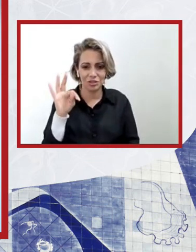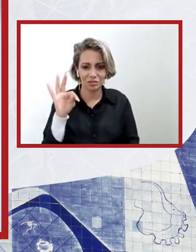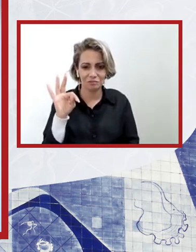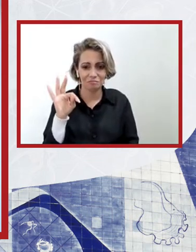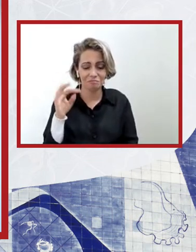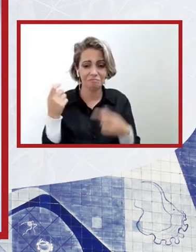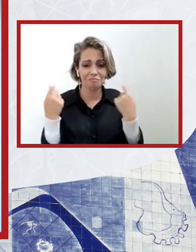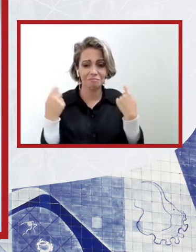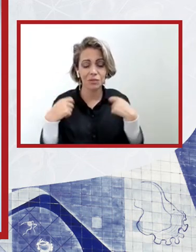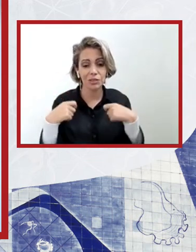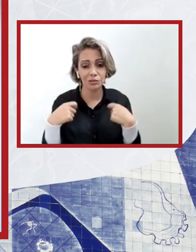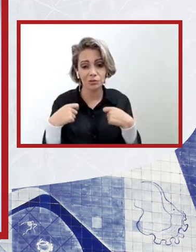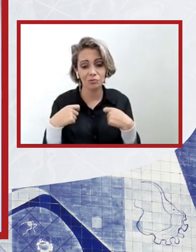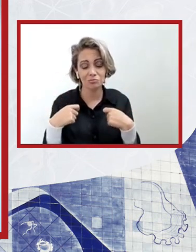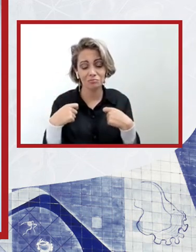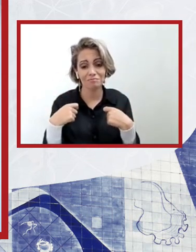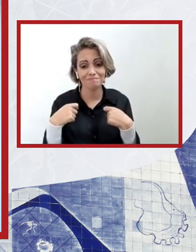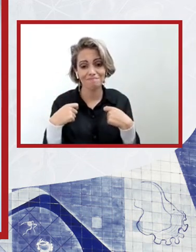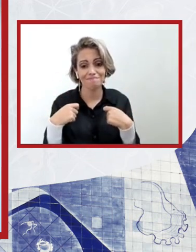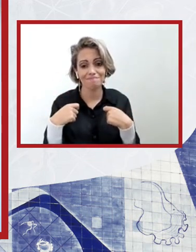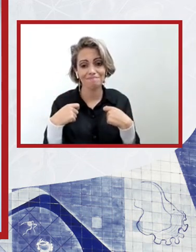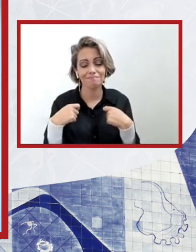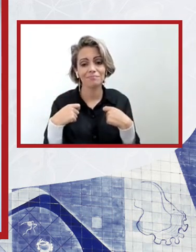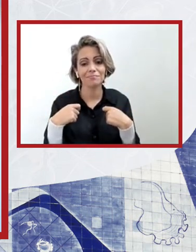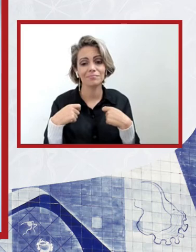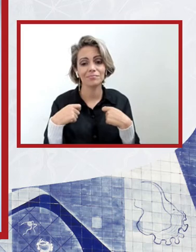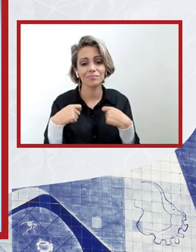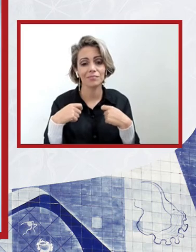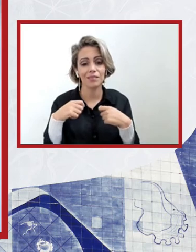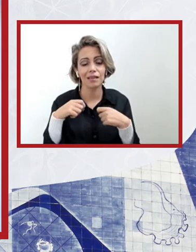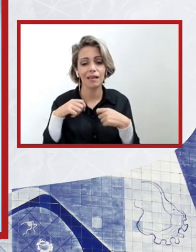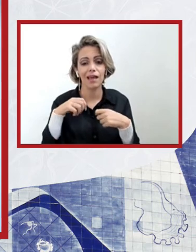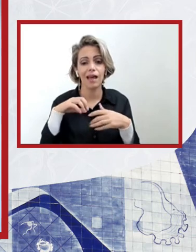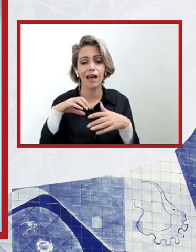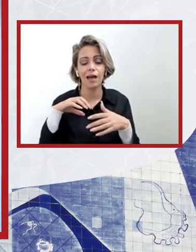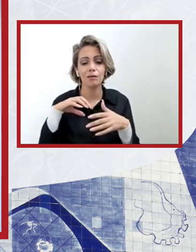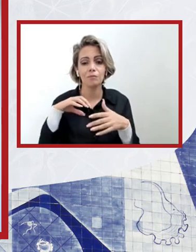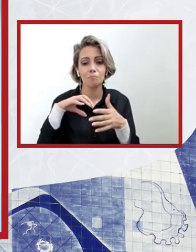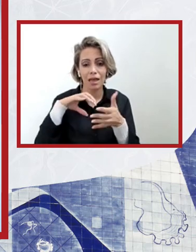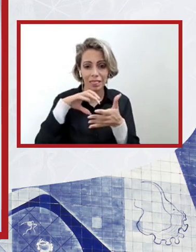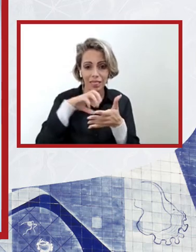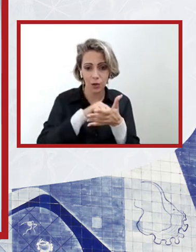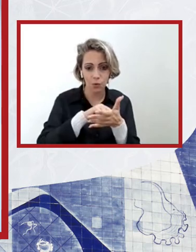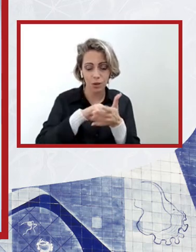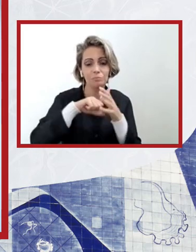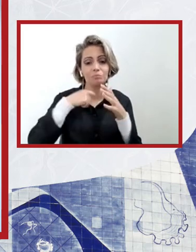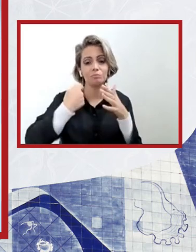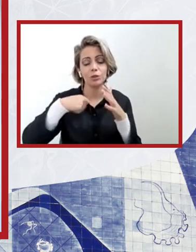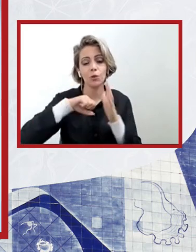que trancar a matrícula, não viu outra alternativa.